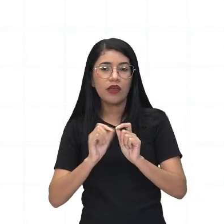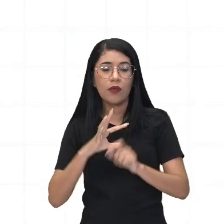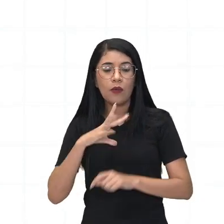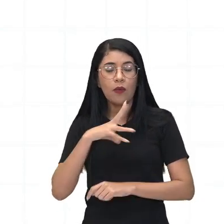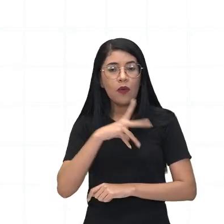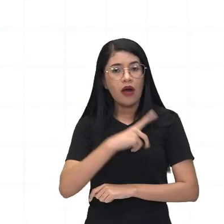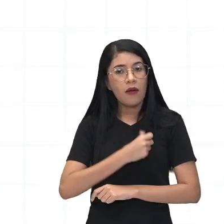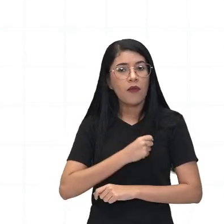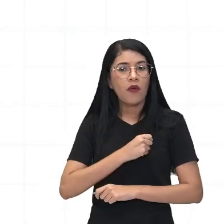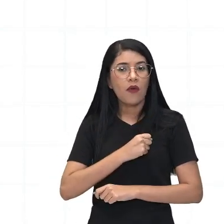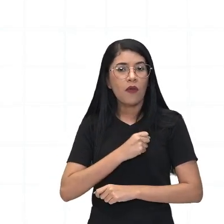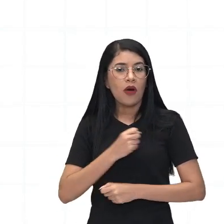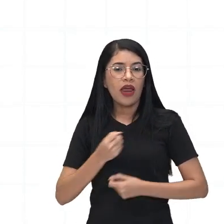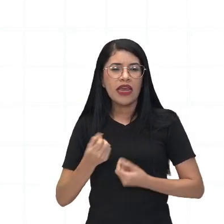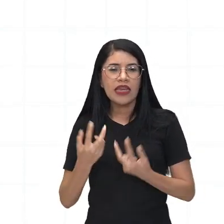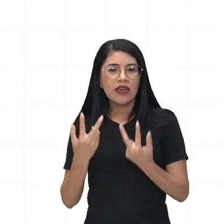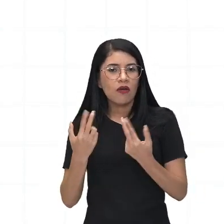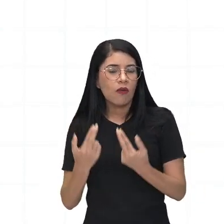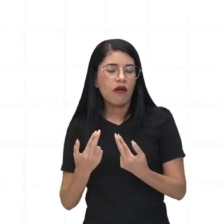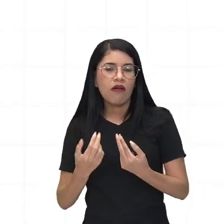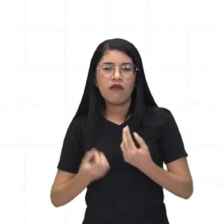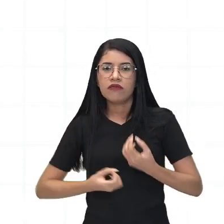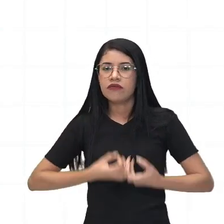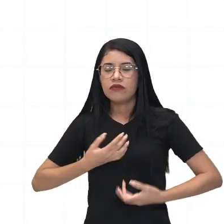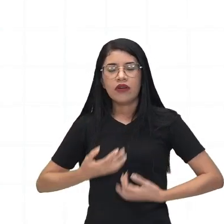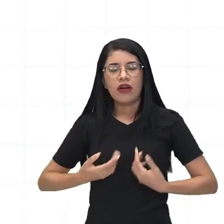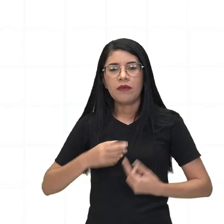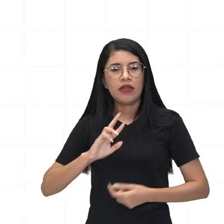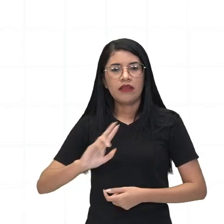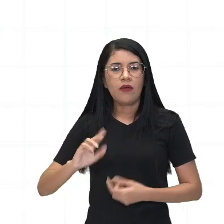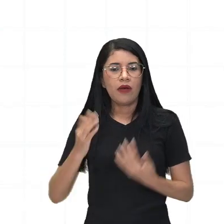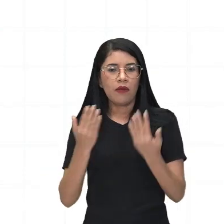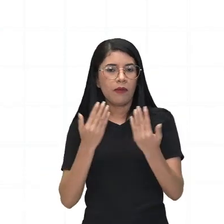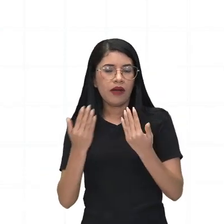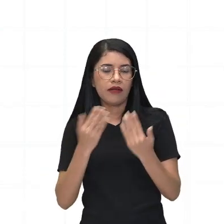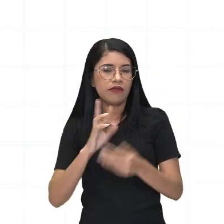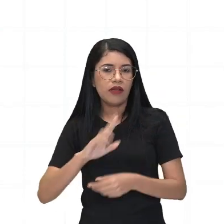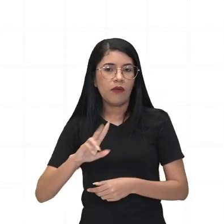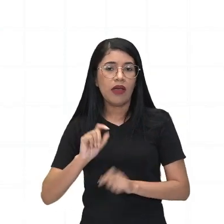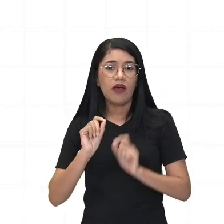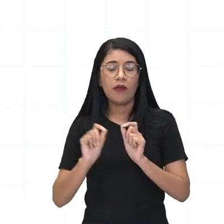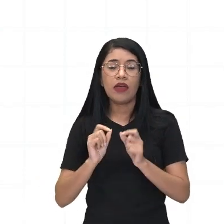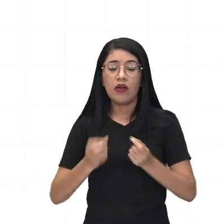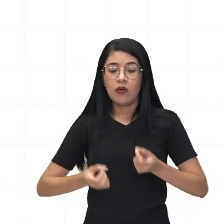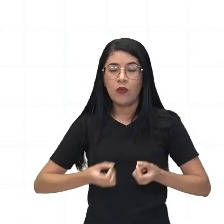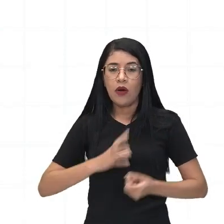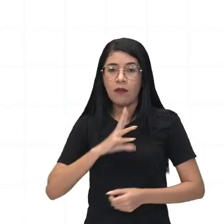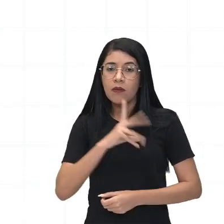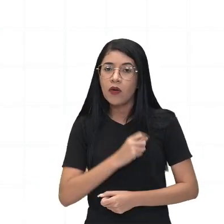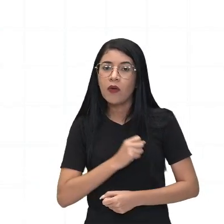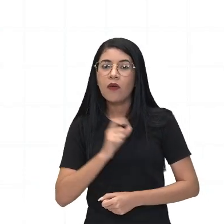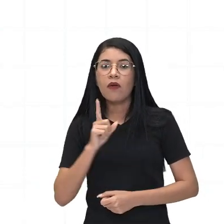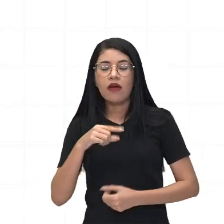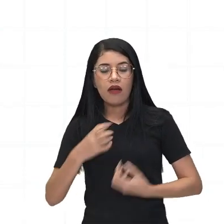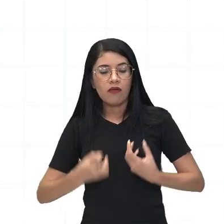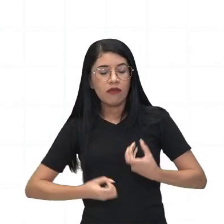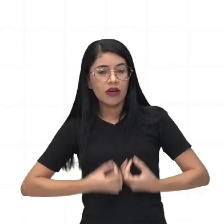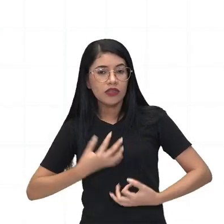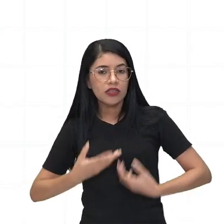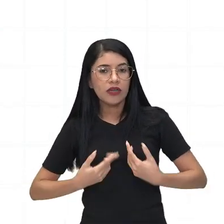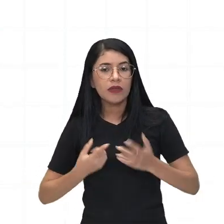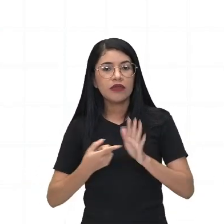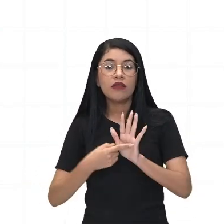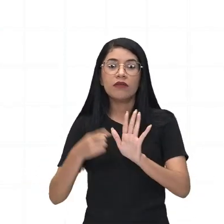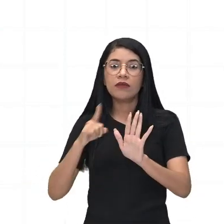amor é como chama, porque aí seria uma comparação. Eu digo que o amor é chama. Então, eis aí a